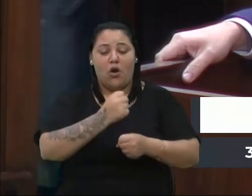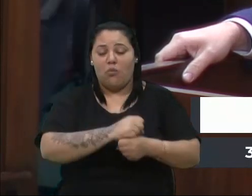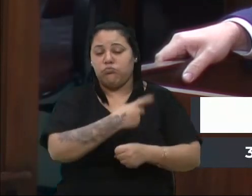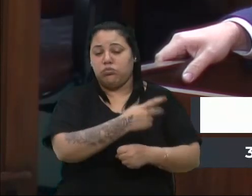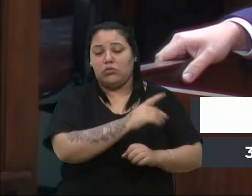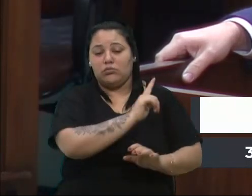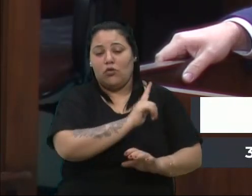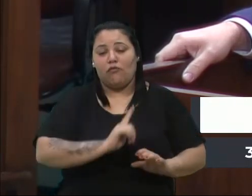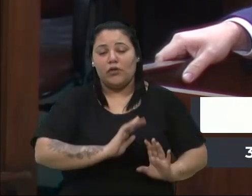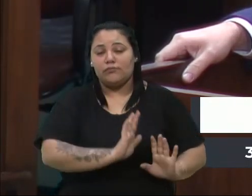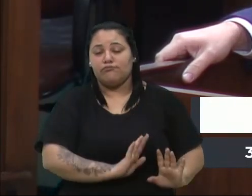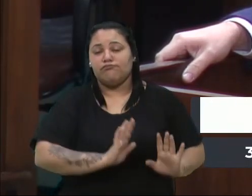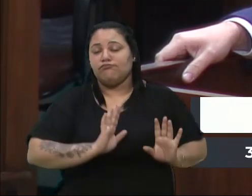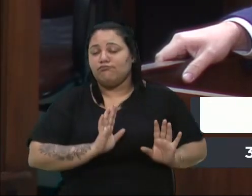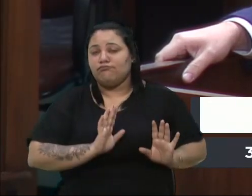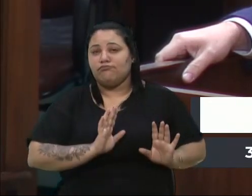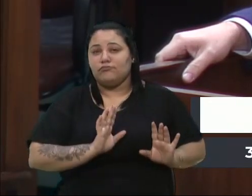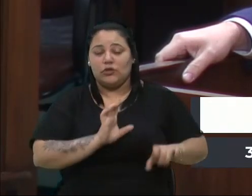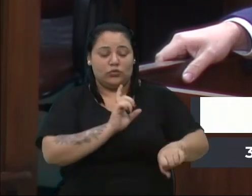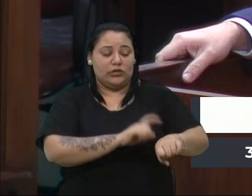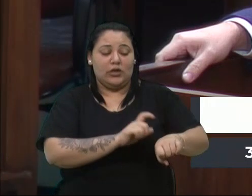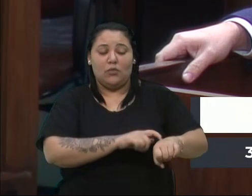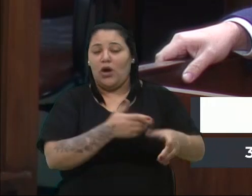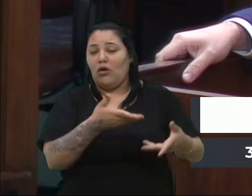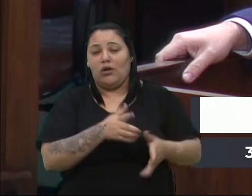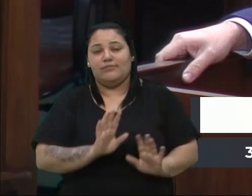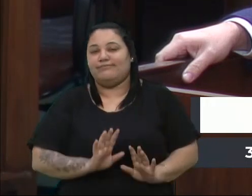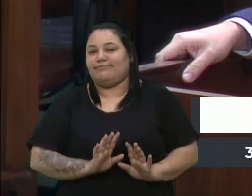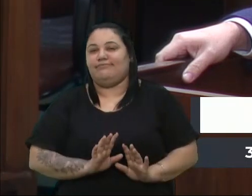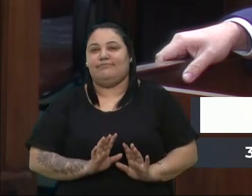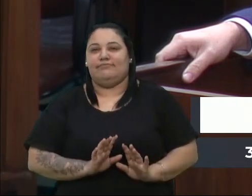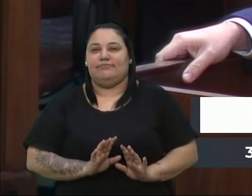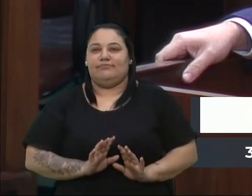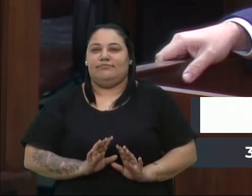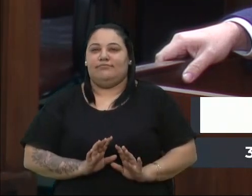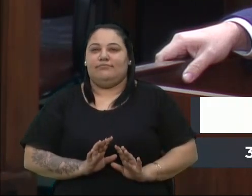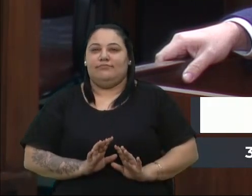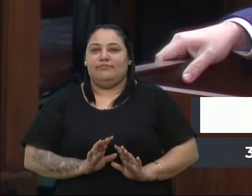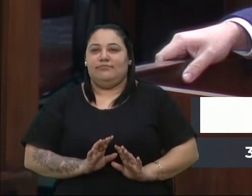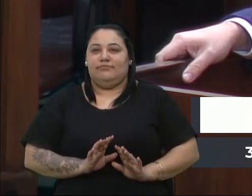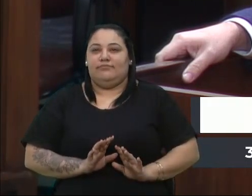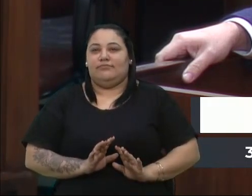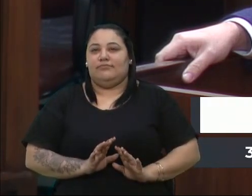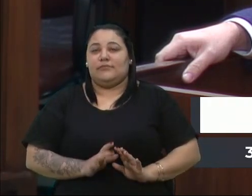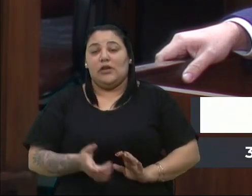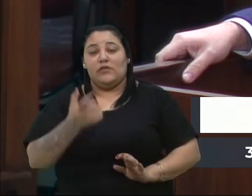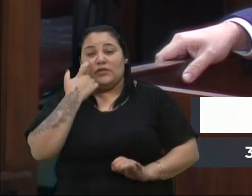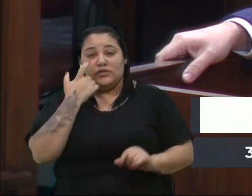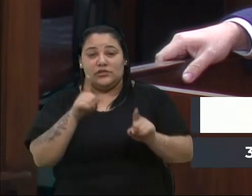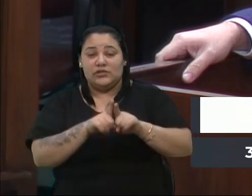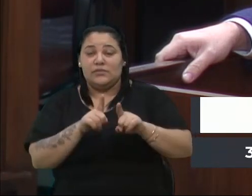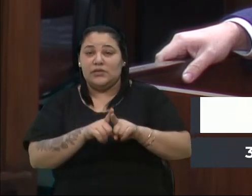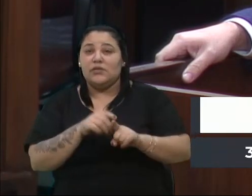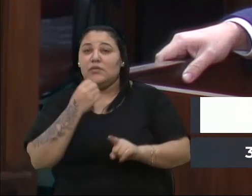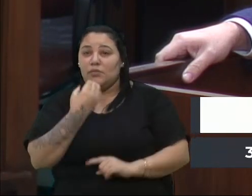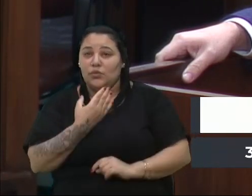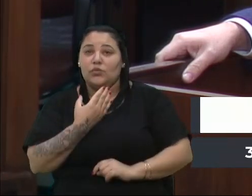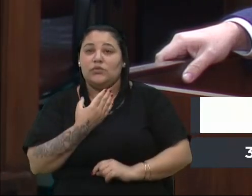Então, o tempo é agora. Vejo também que veio em boa hora o Fala